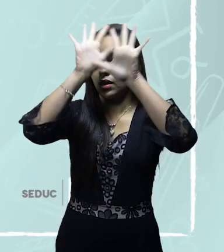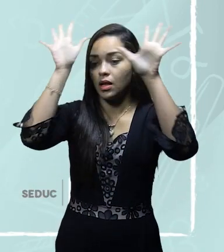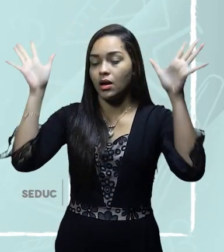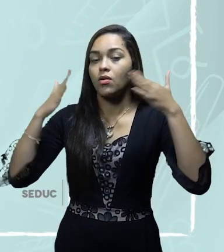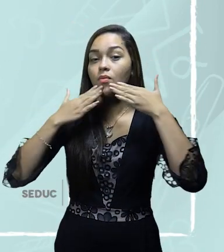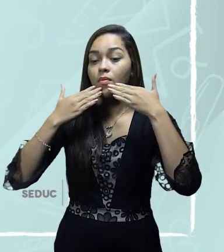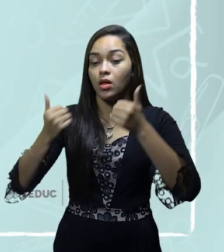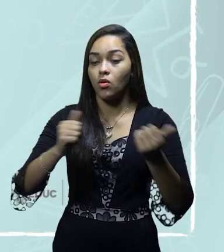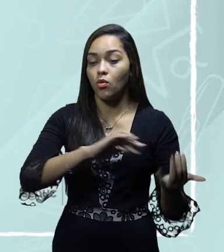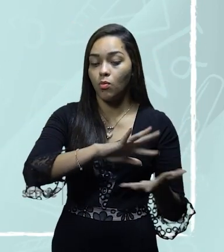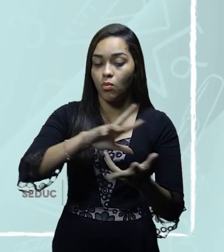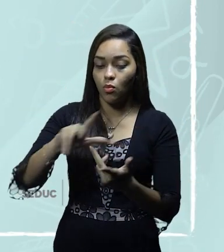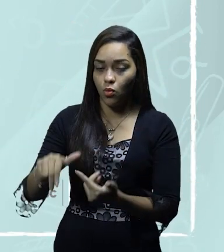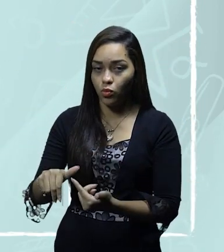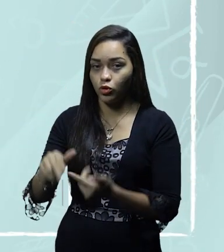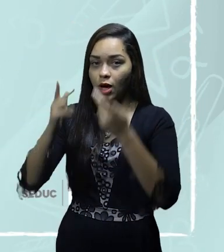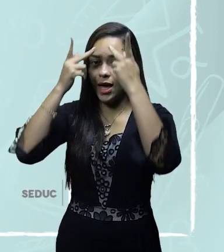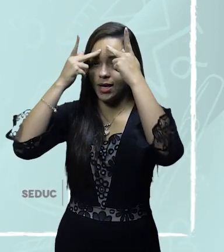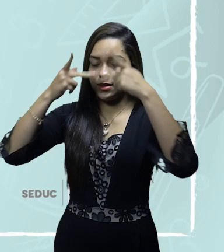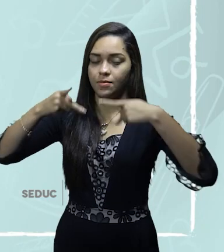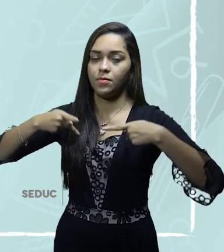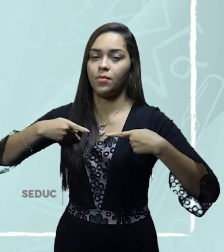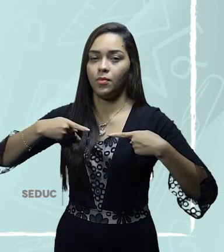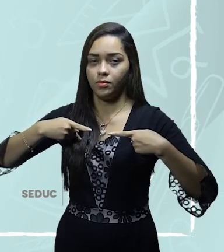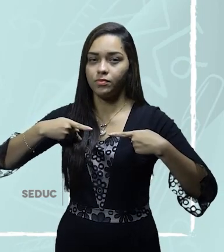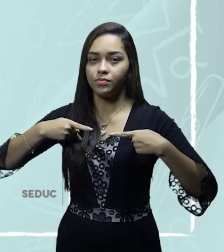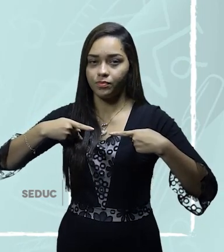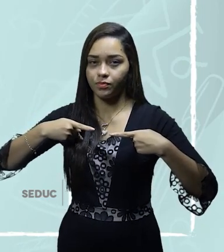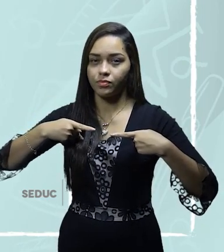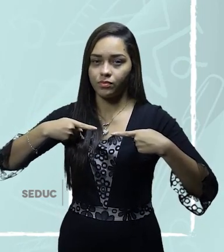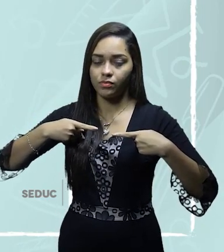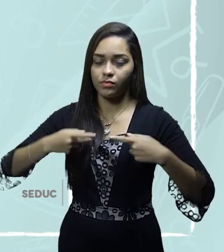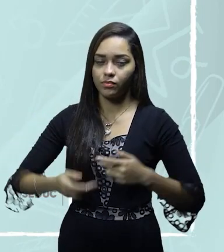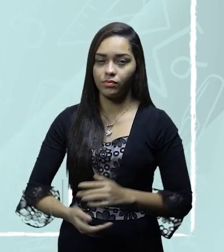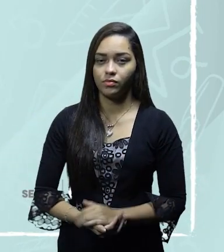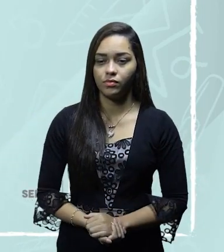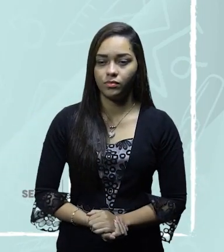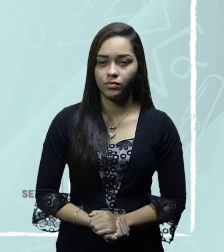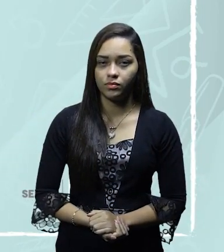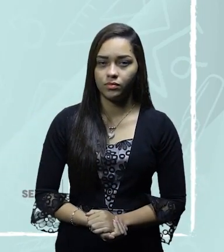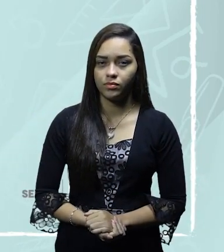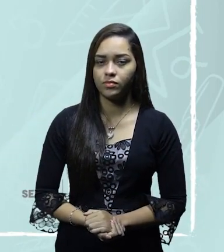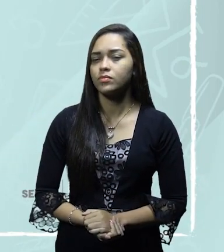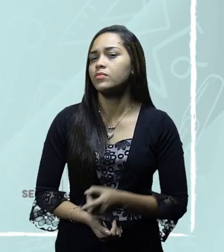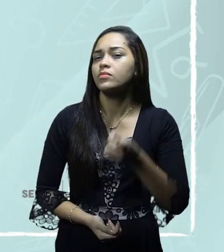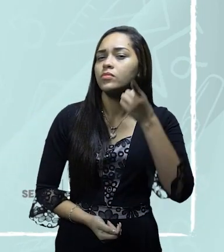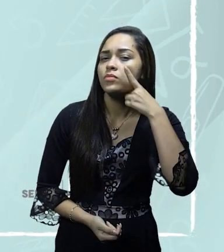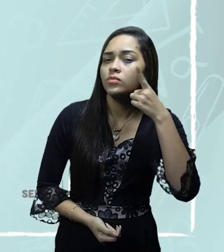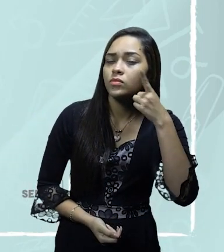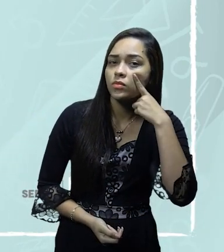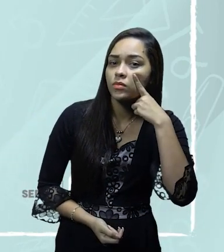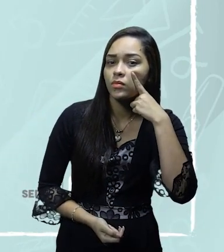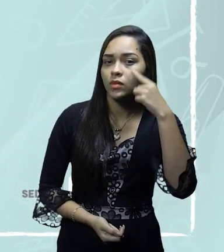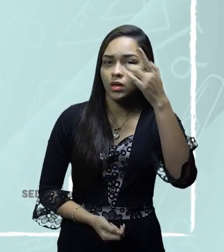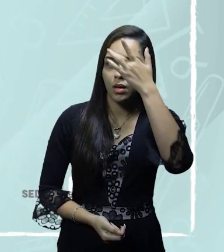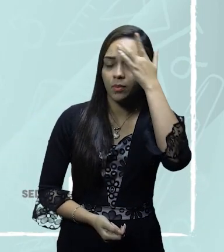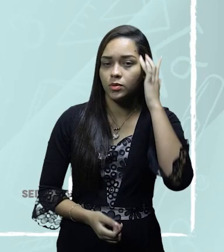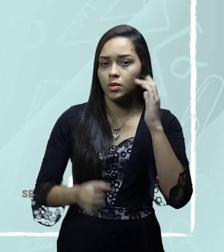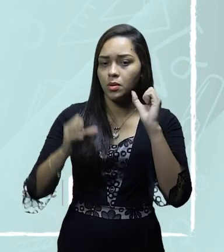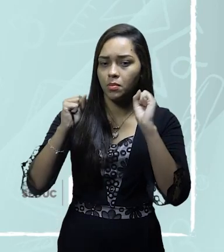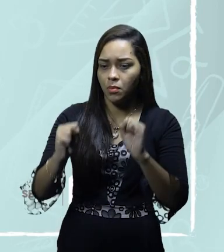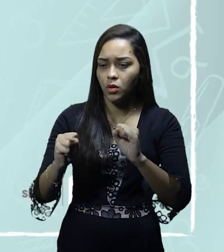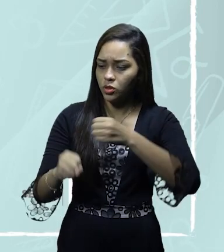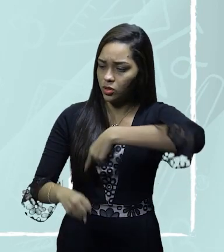trata-se, no caso do humanismo, de um conceito que permitiu ao homem compreender melhor o mundo e a